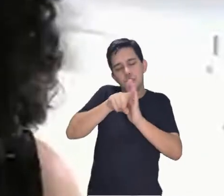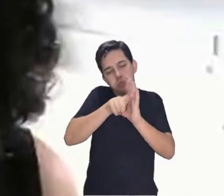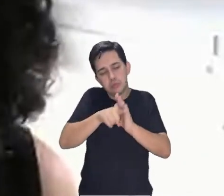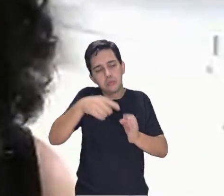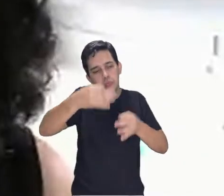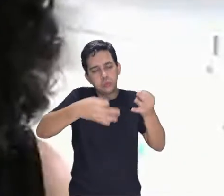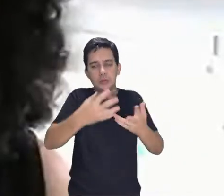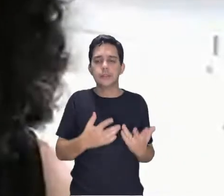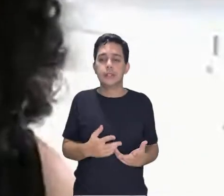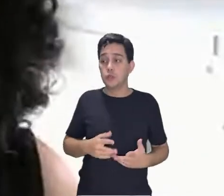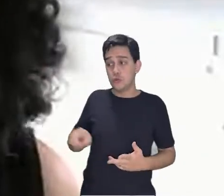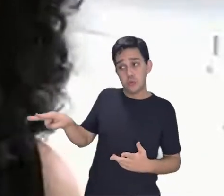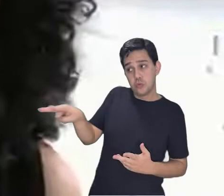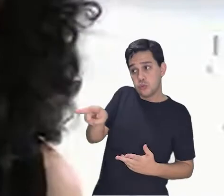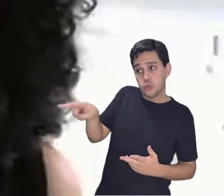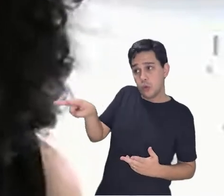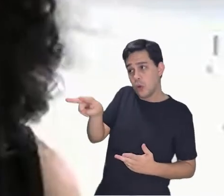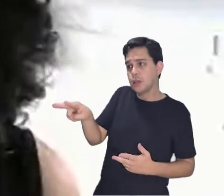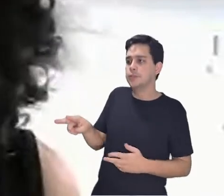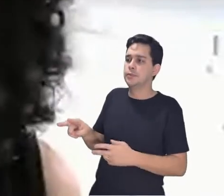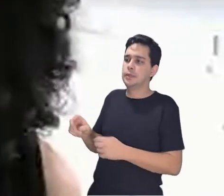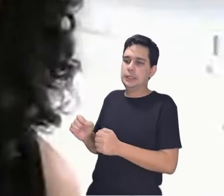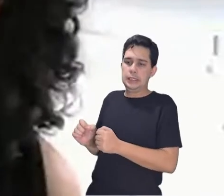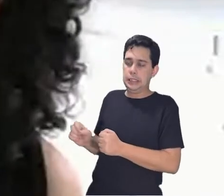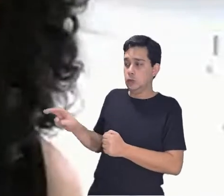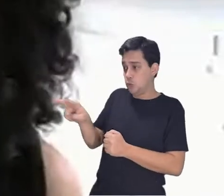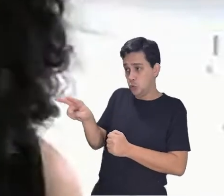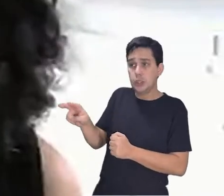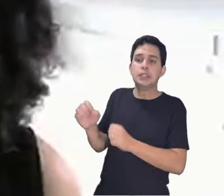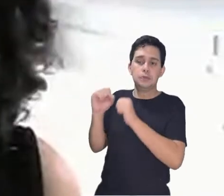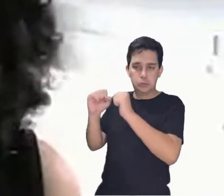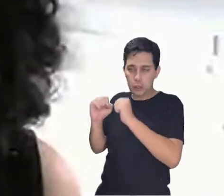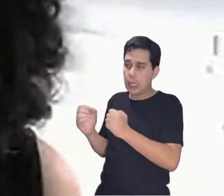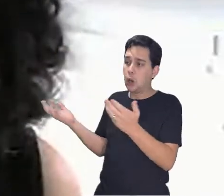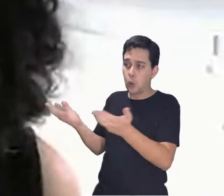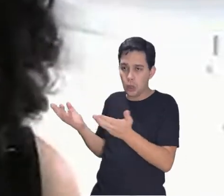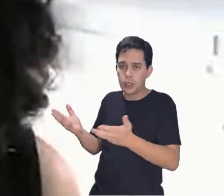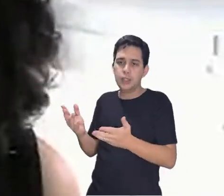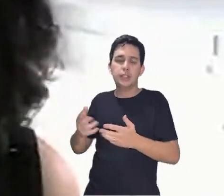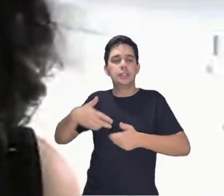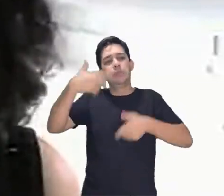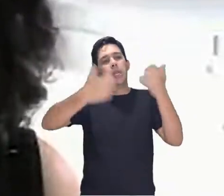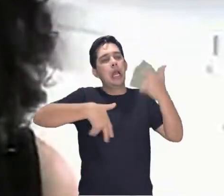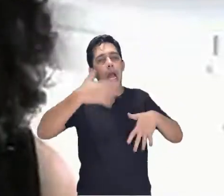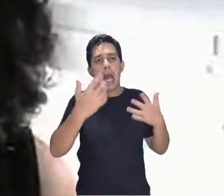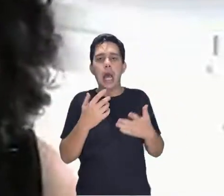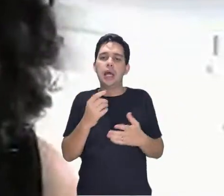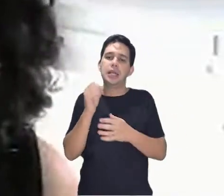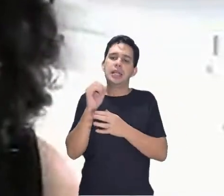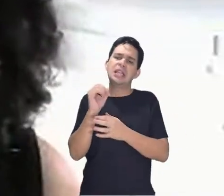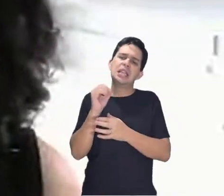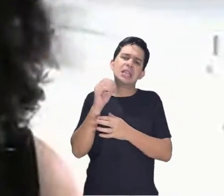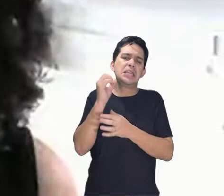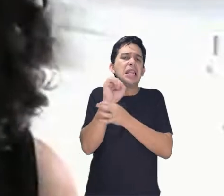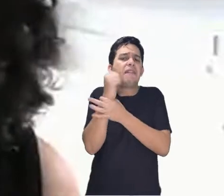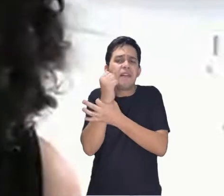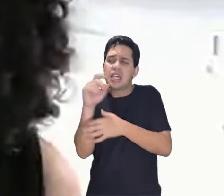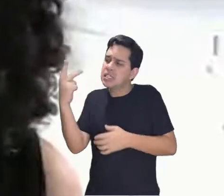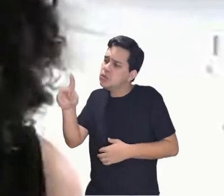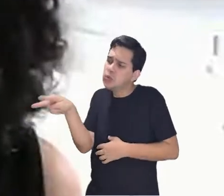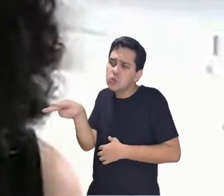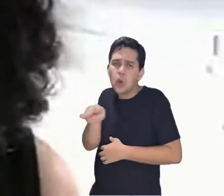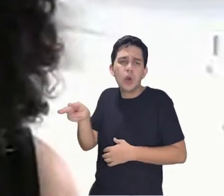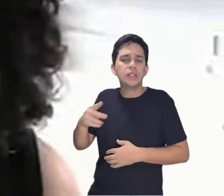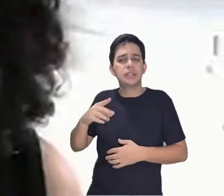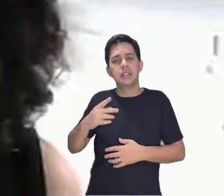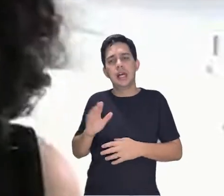ser citados, né? Vão ter oportunidade de apresentar sua defesa no processo, arrolar testemunhas, e a partir daí a gente vai para a parte da